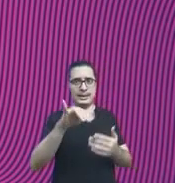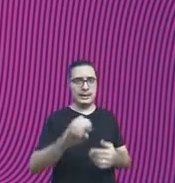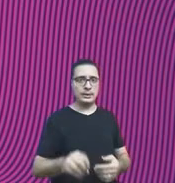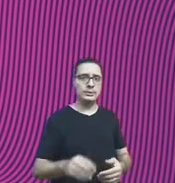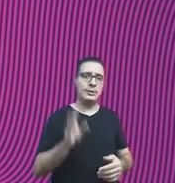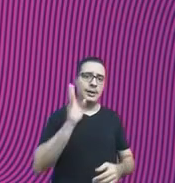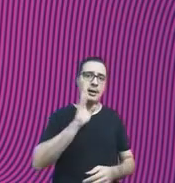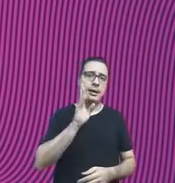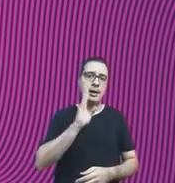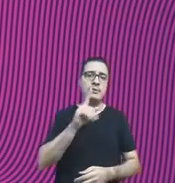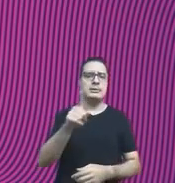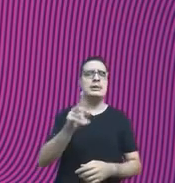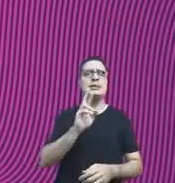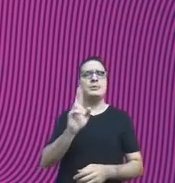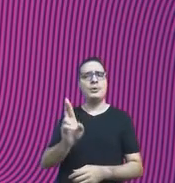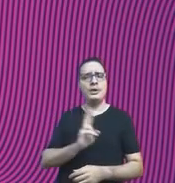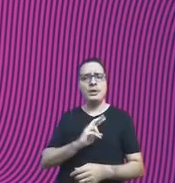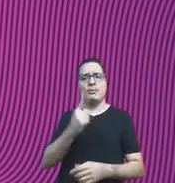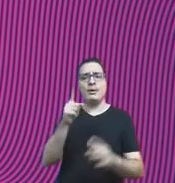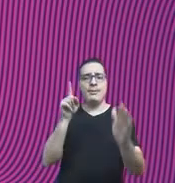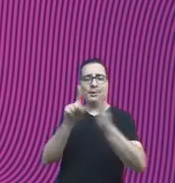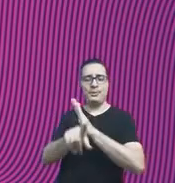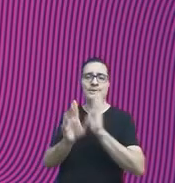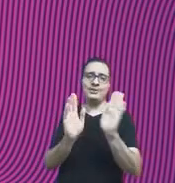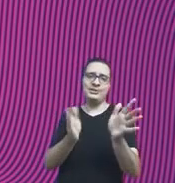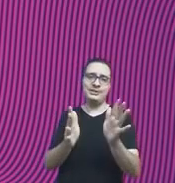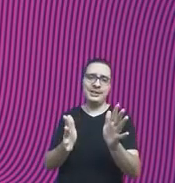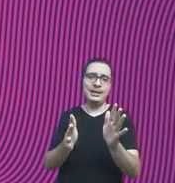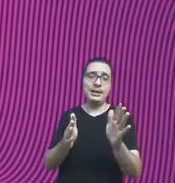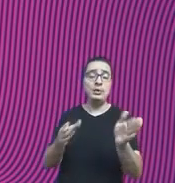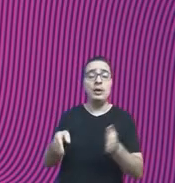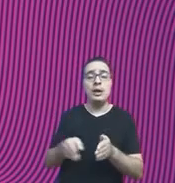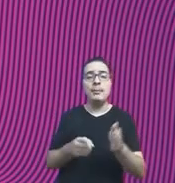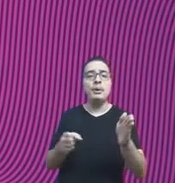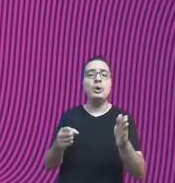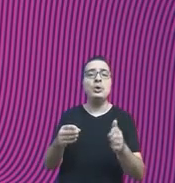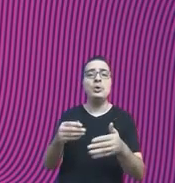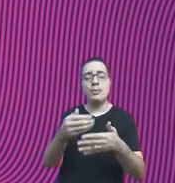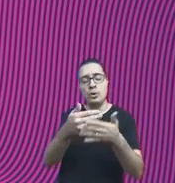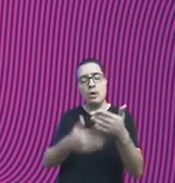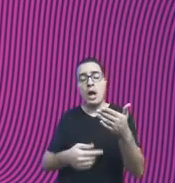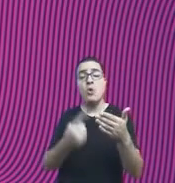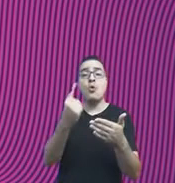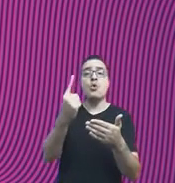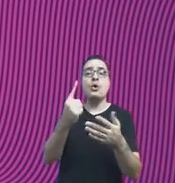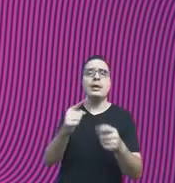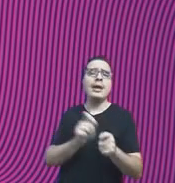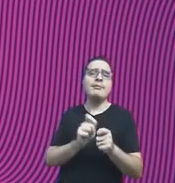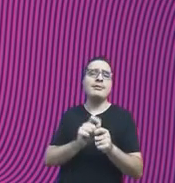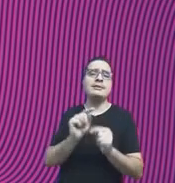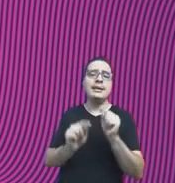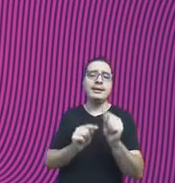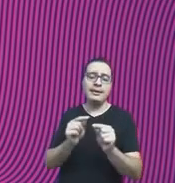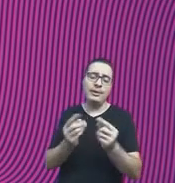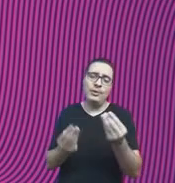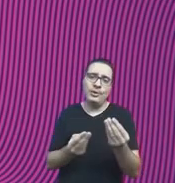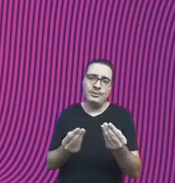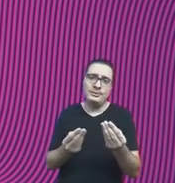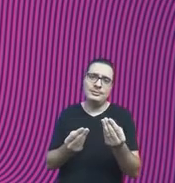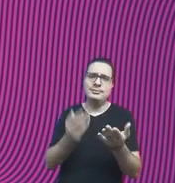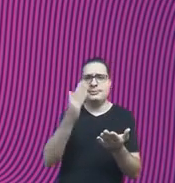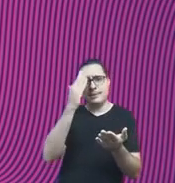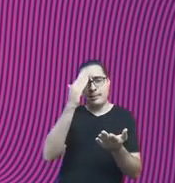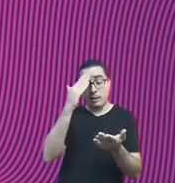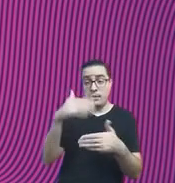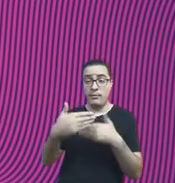já respondeu uma das minhas perguntas, que era nesse caminho do prontuário único, quem poderia fazer isso? Porque isso vai ser disruptivo, né,